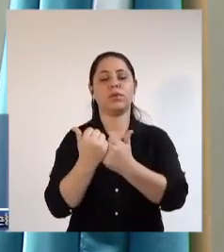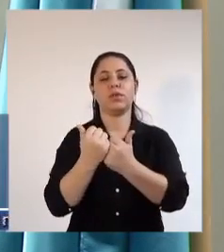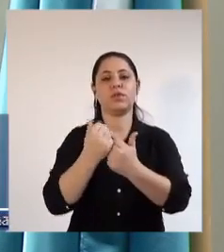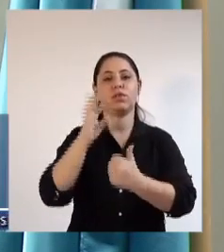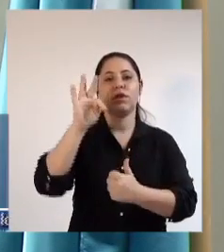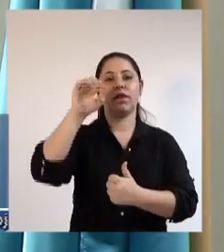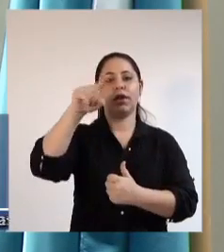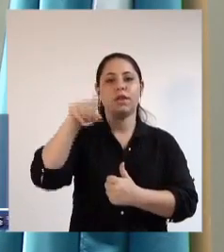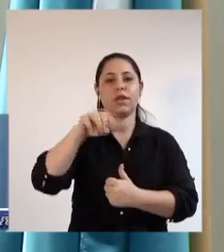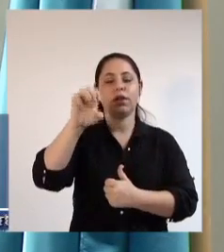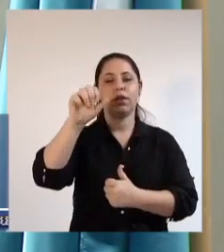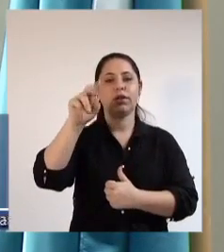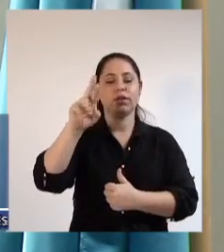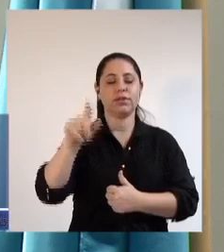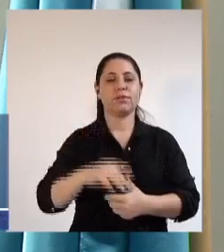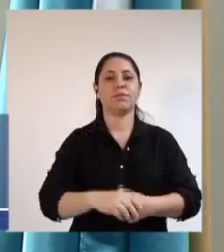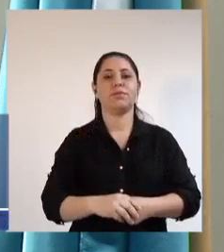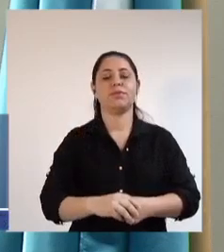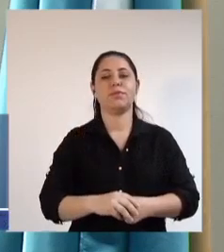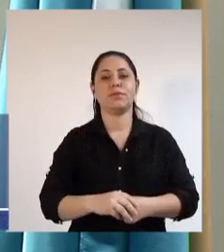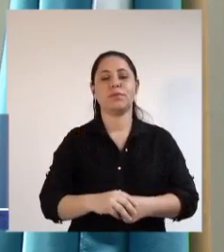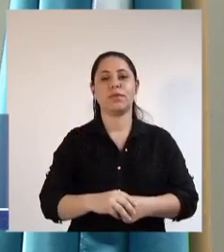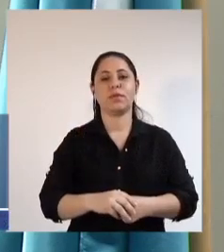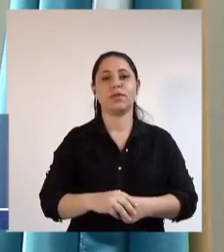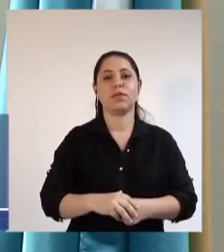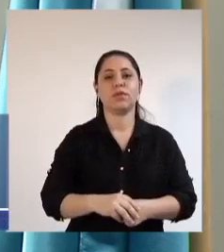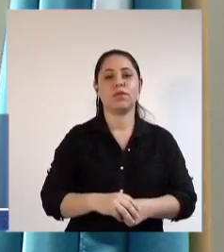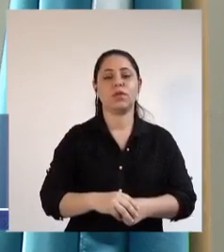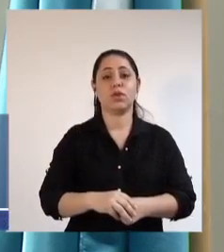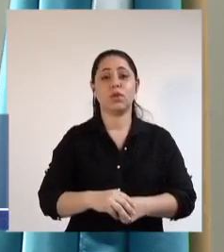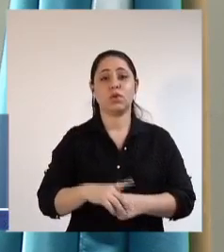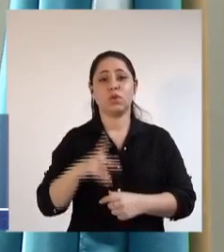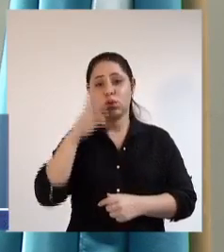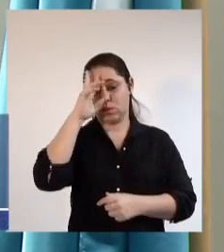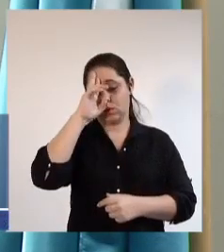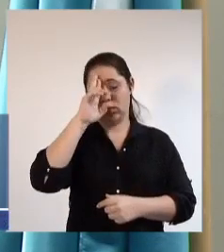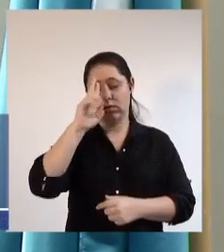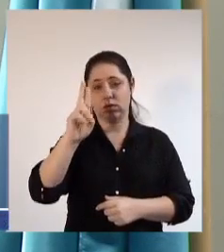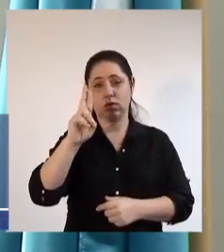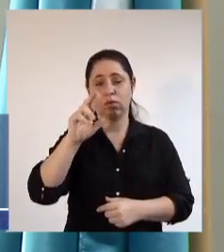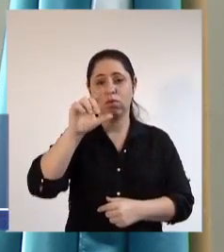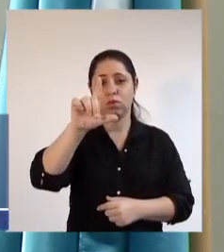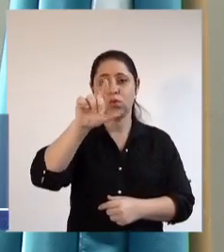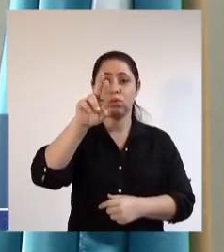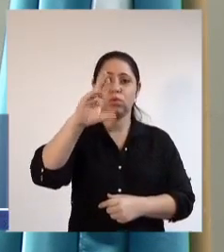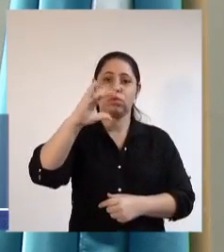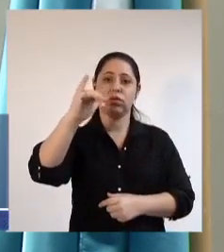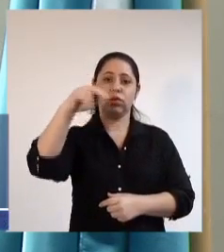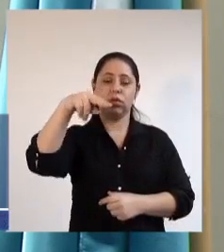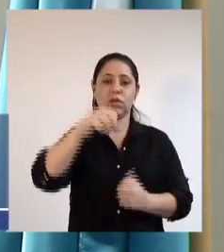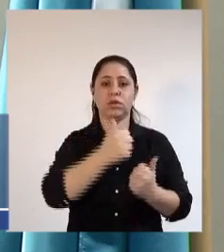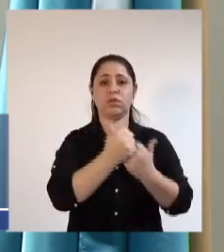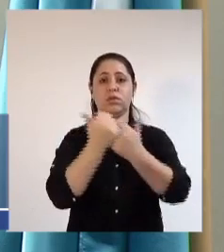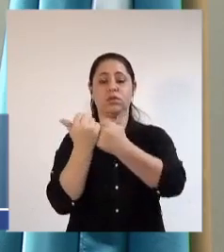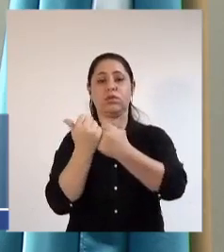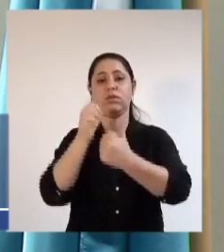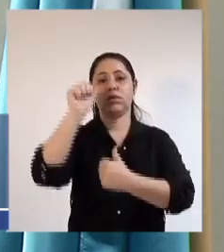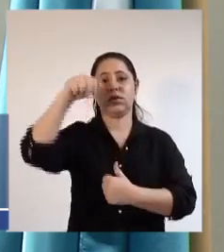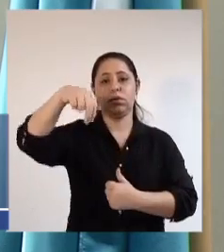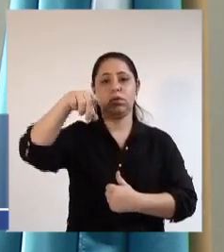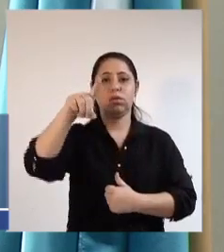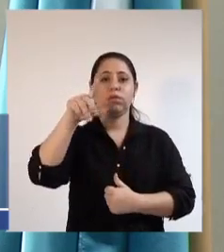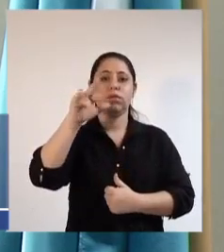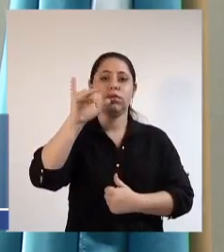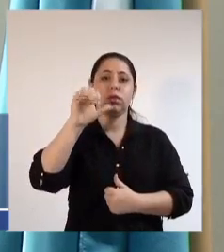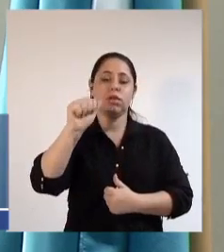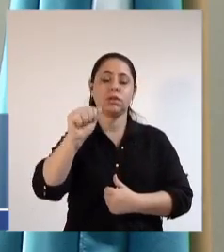estado mato grosso do sul titular do ator luciano loubeh suplente doutor andréia cristina peres